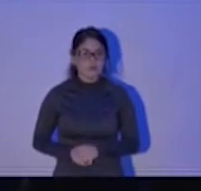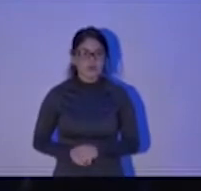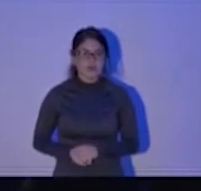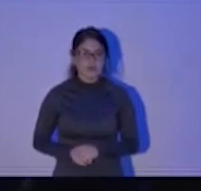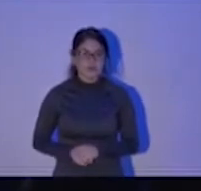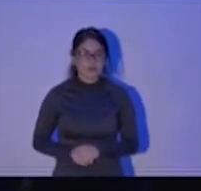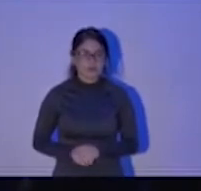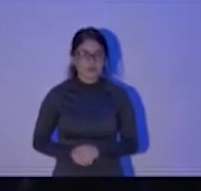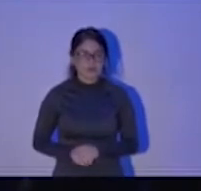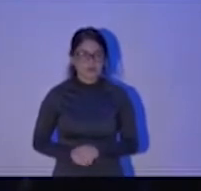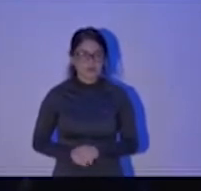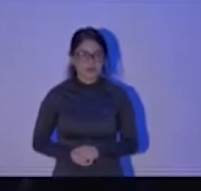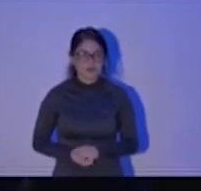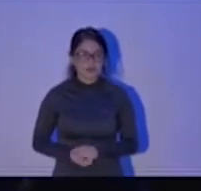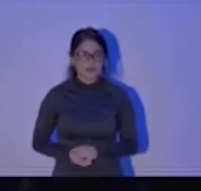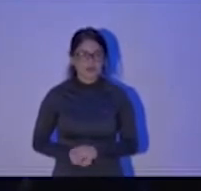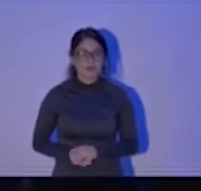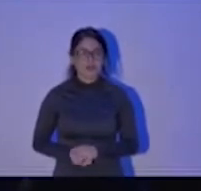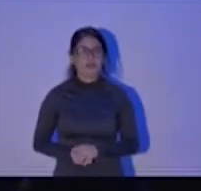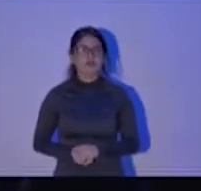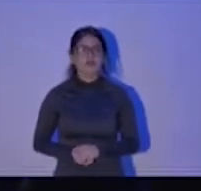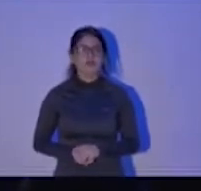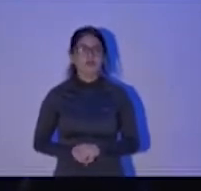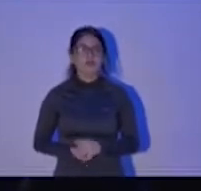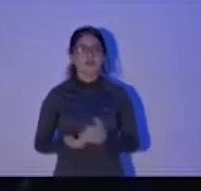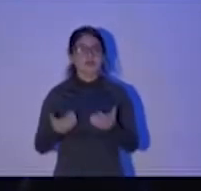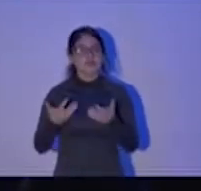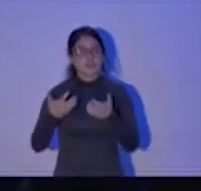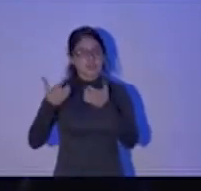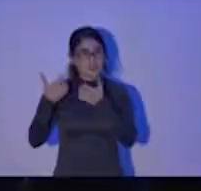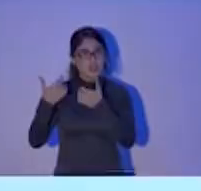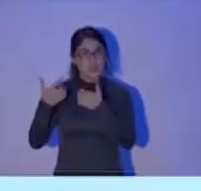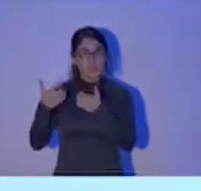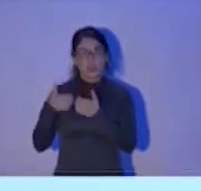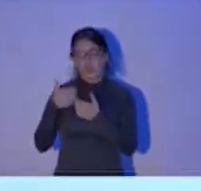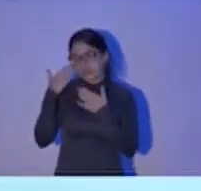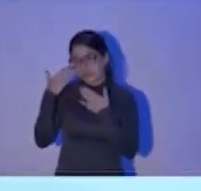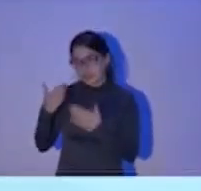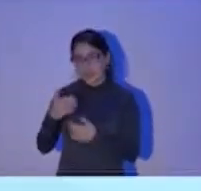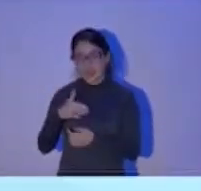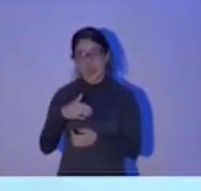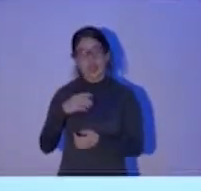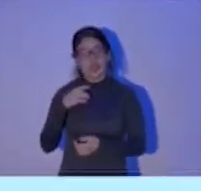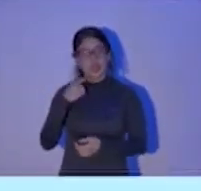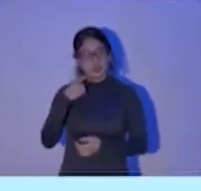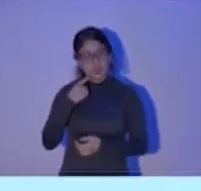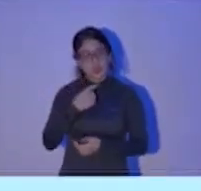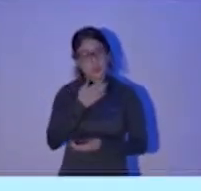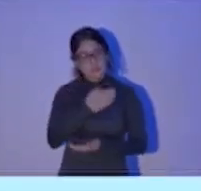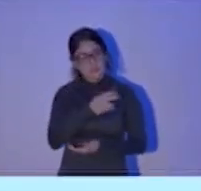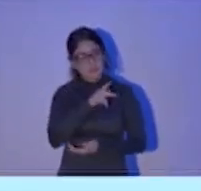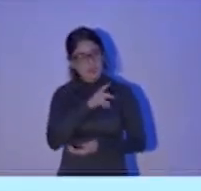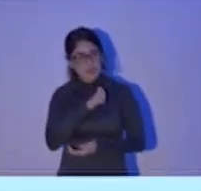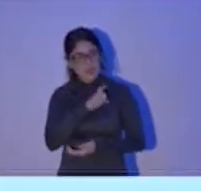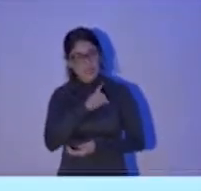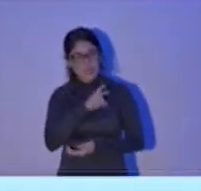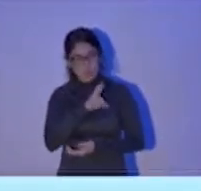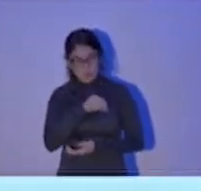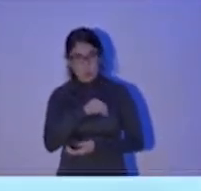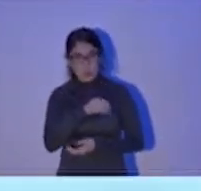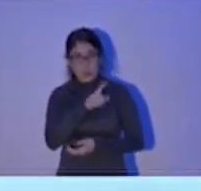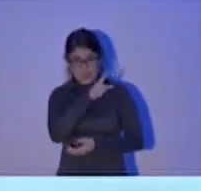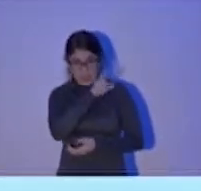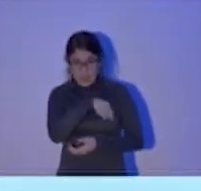Primeiro, queria agradecer ao deputado Pedro, presidente da Comissão de Educação, que sempre tem nos